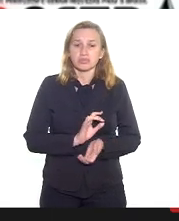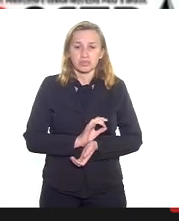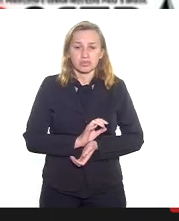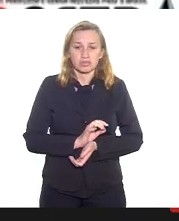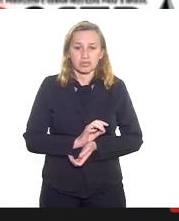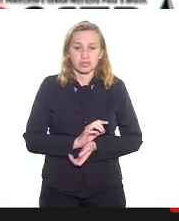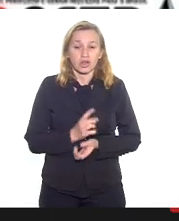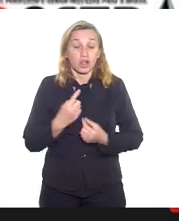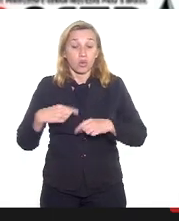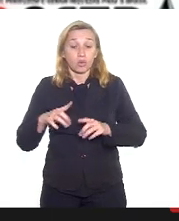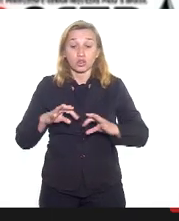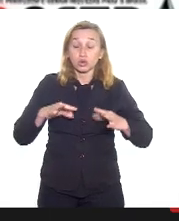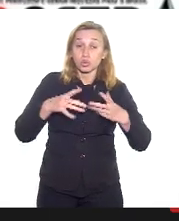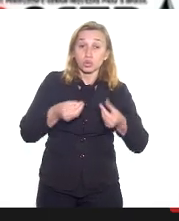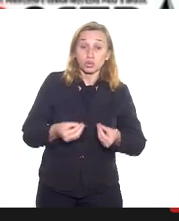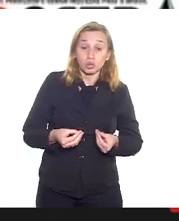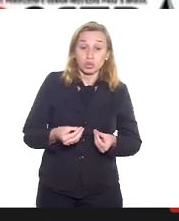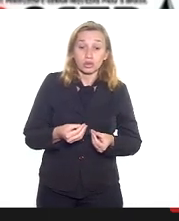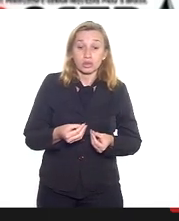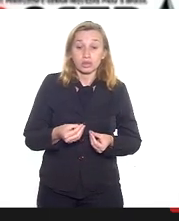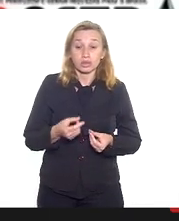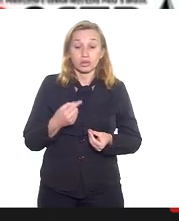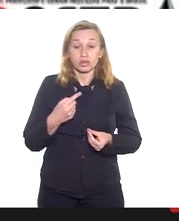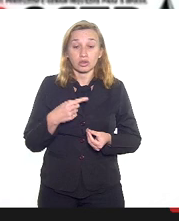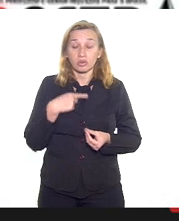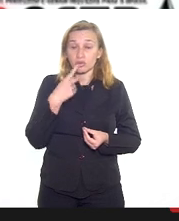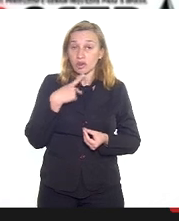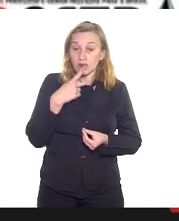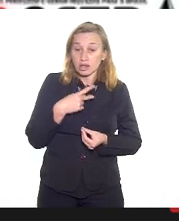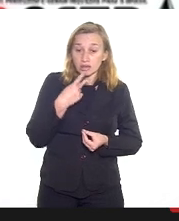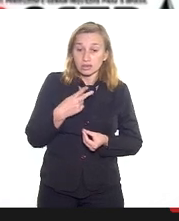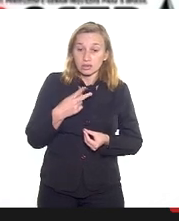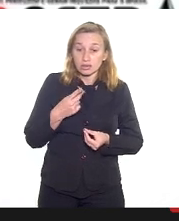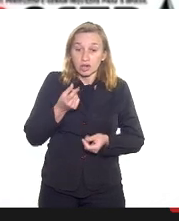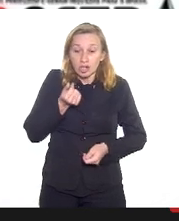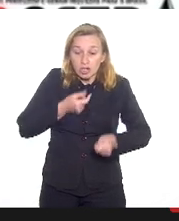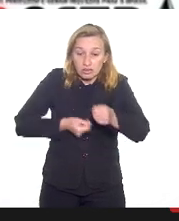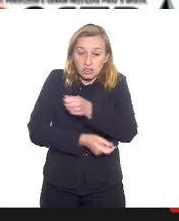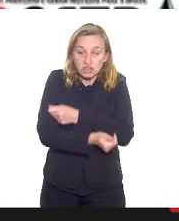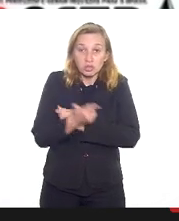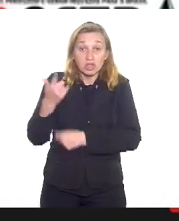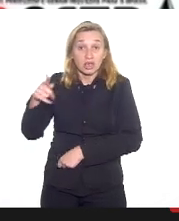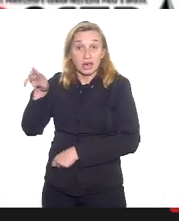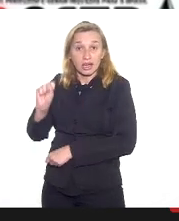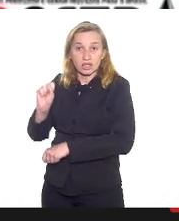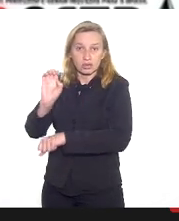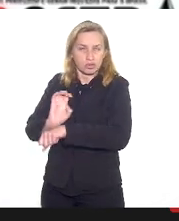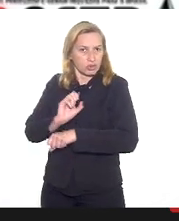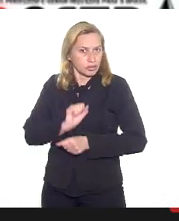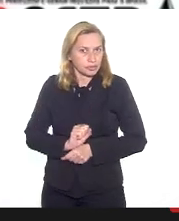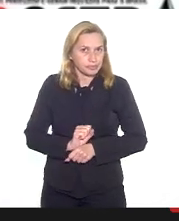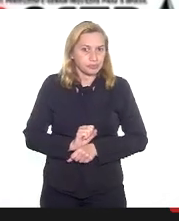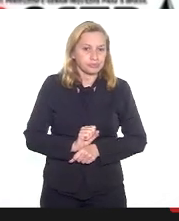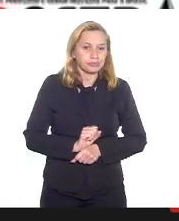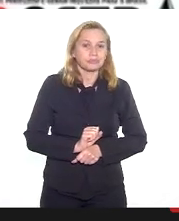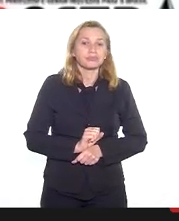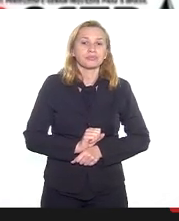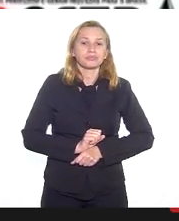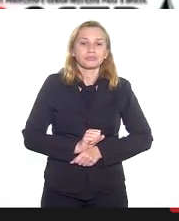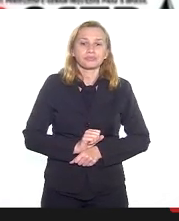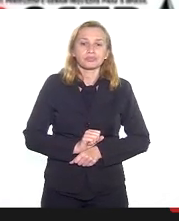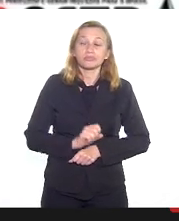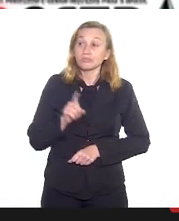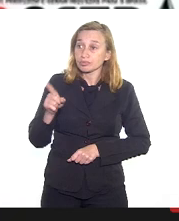aquilo que a gente estava pregando com relação a investimentos de gás no Estado. Né? E, como ele